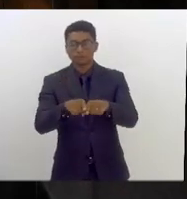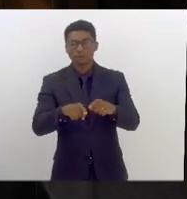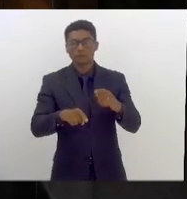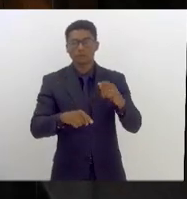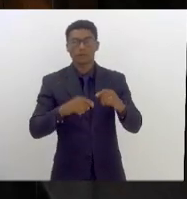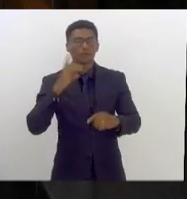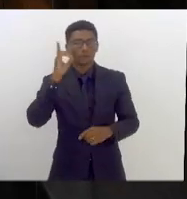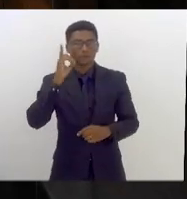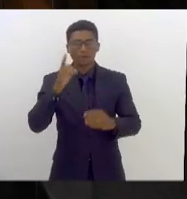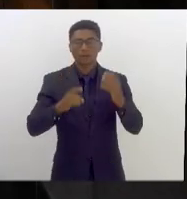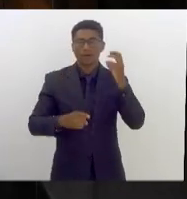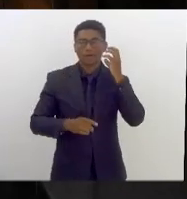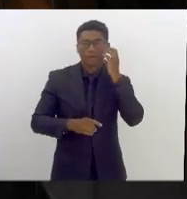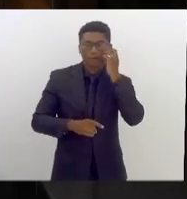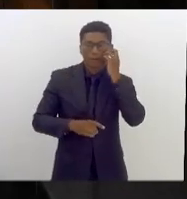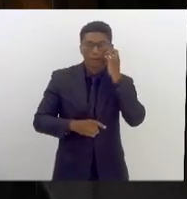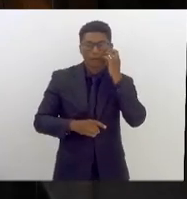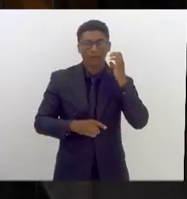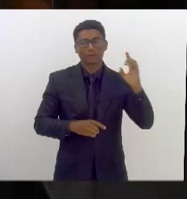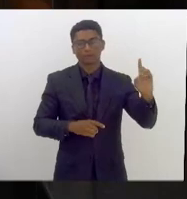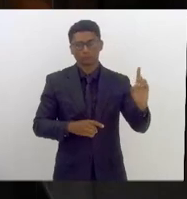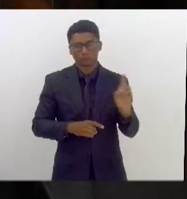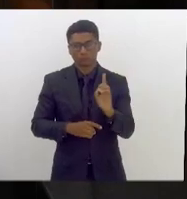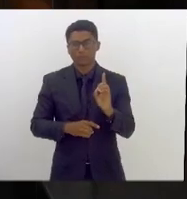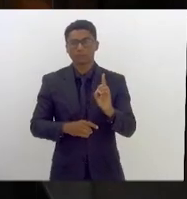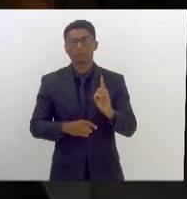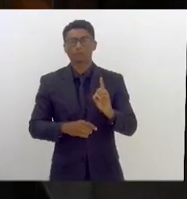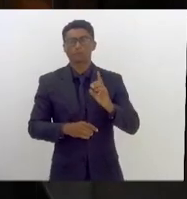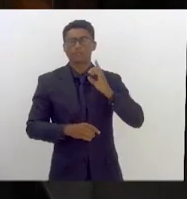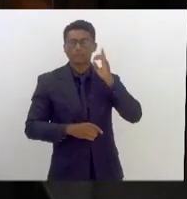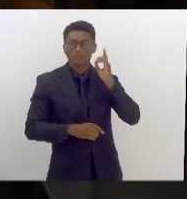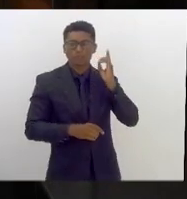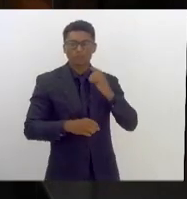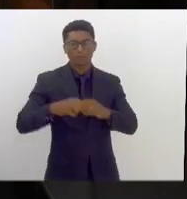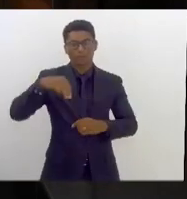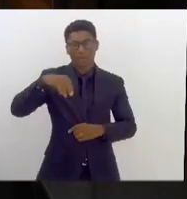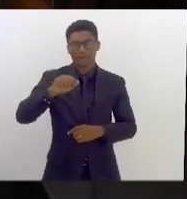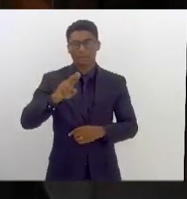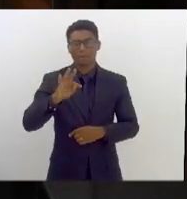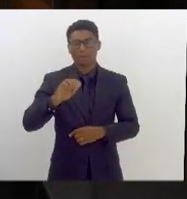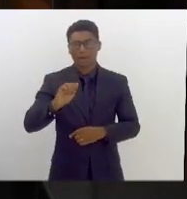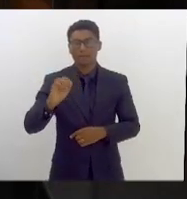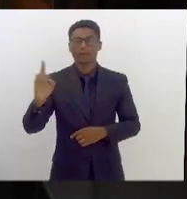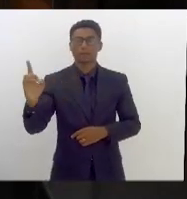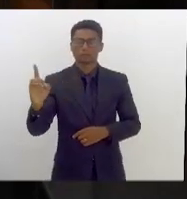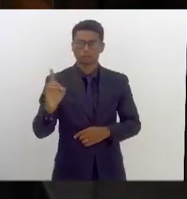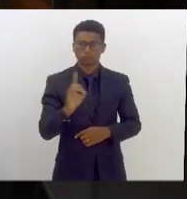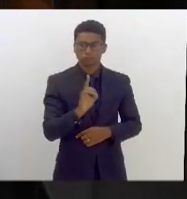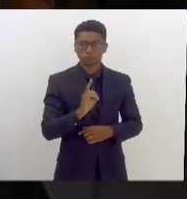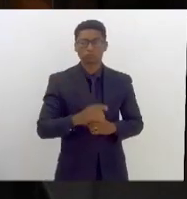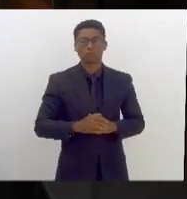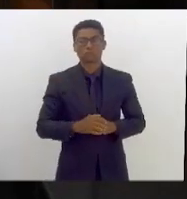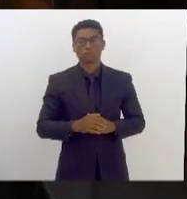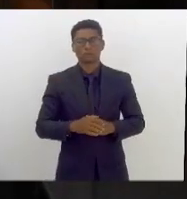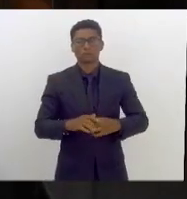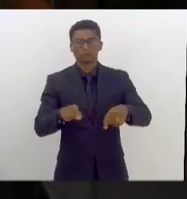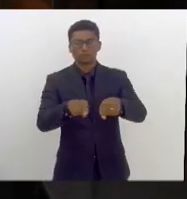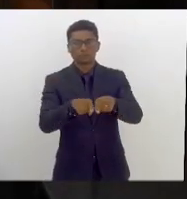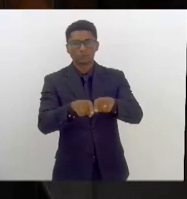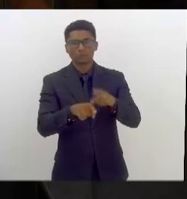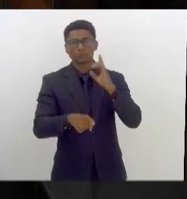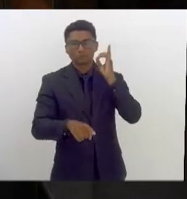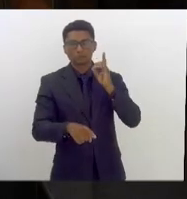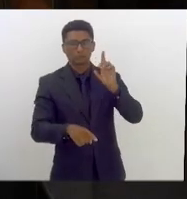Valdeque Carneiro, da deputada Marta Rocha, da deputada